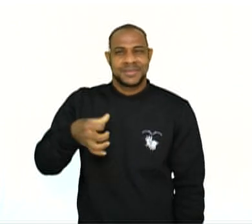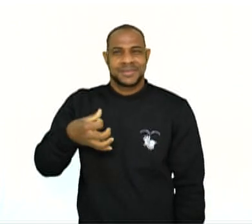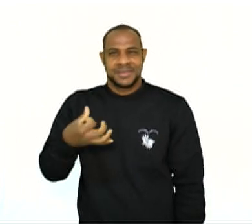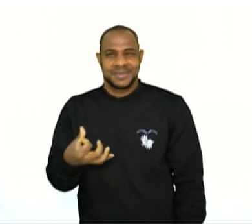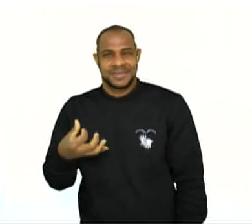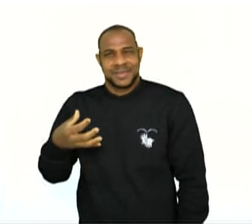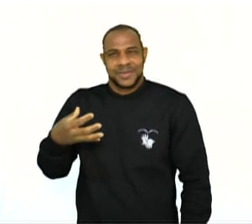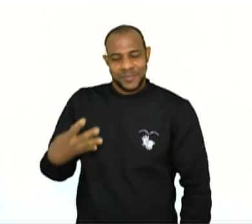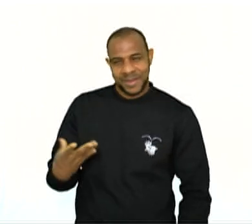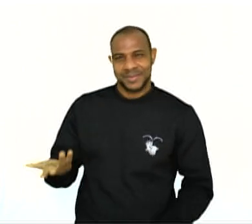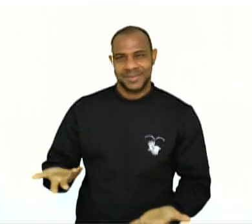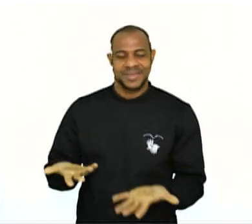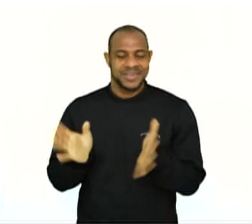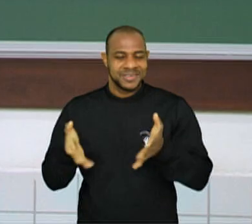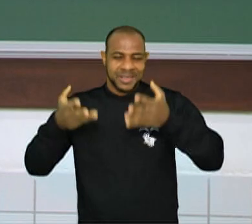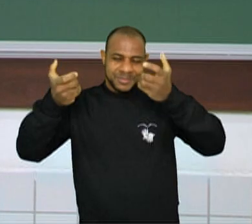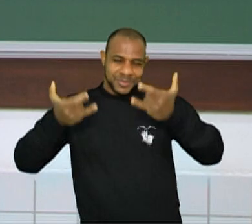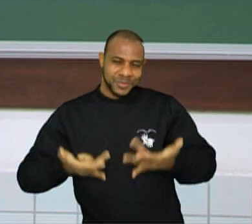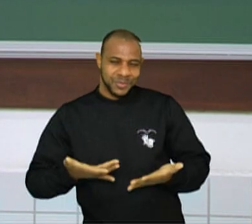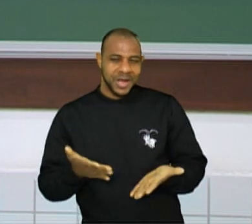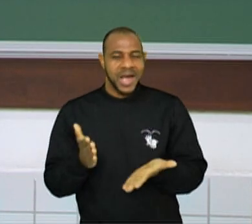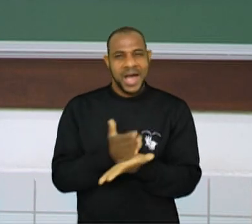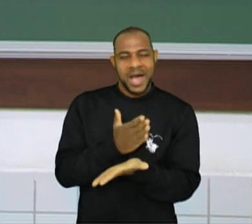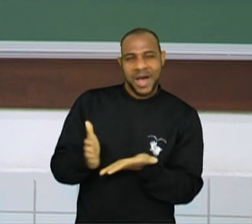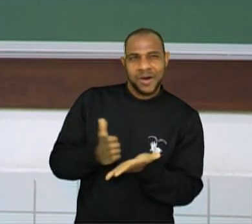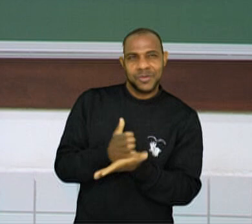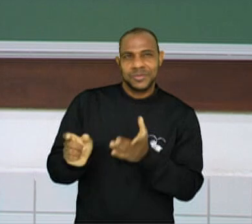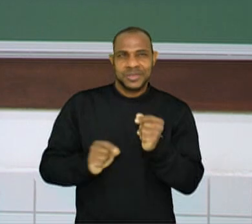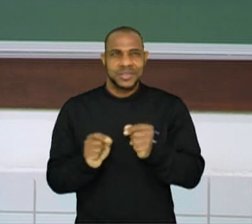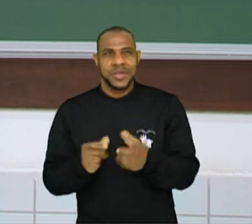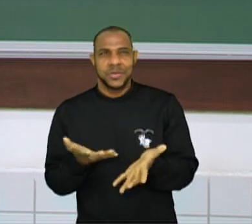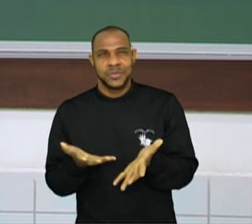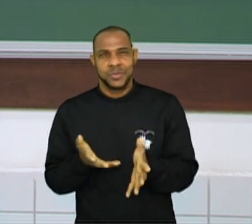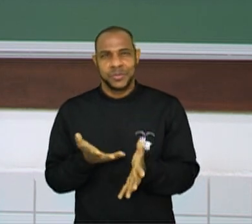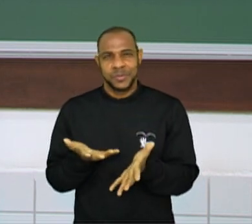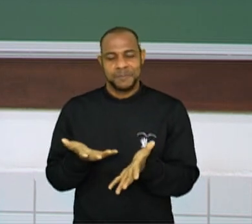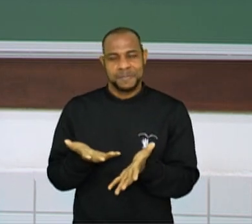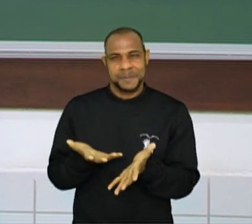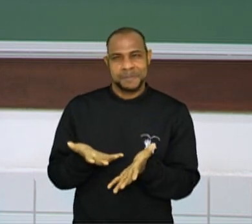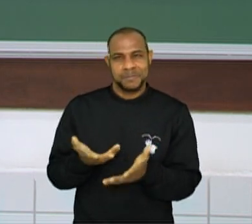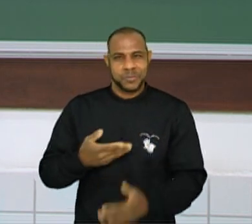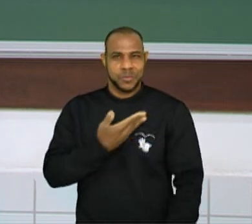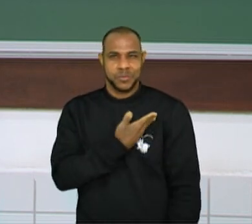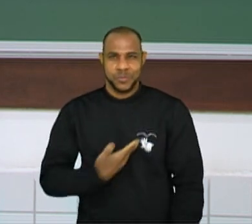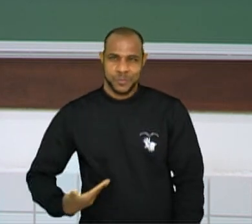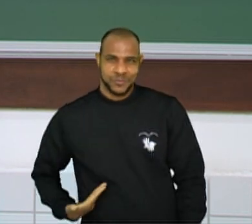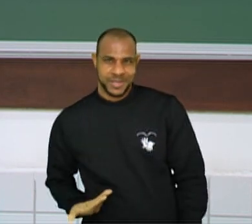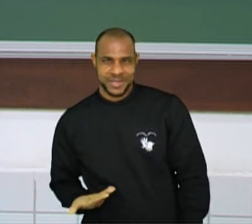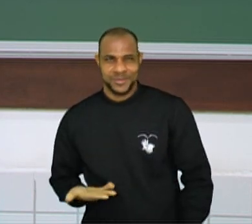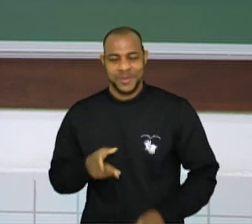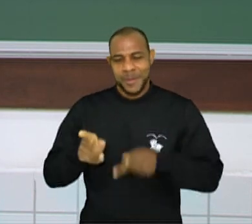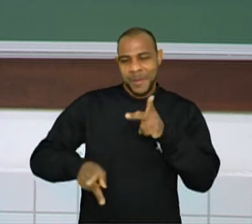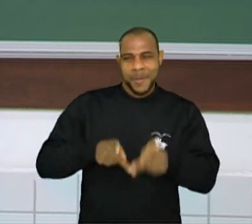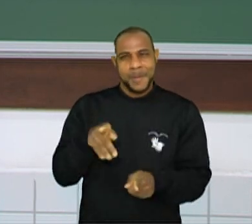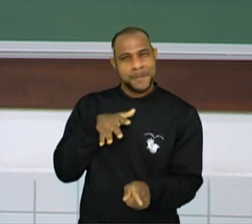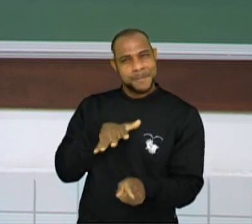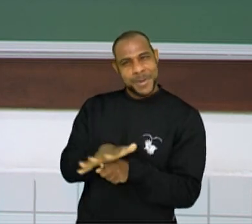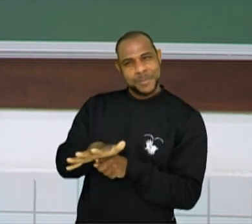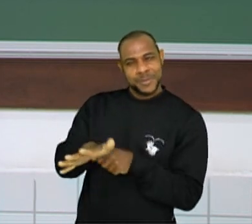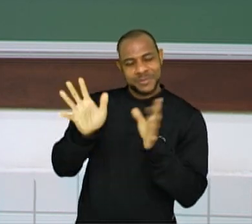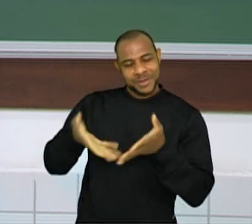já comentamos alguns aspectos do governo do João Goulart, né? Já falamos do final do período populista na